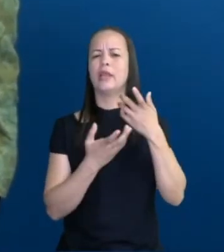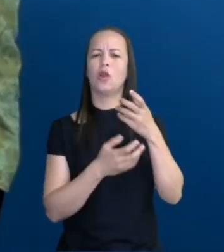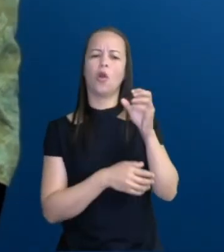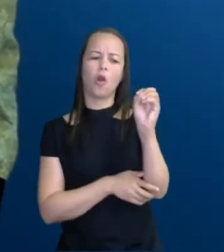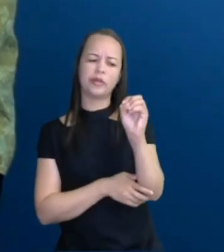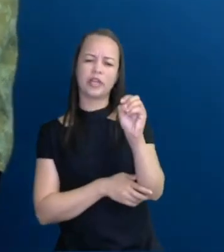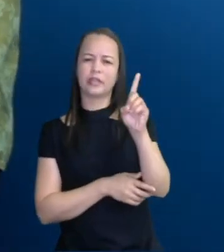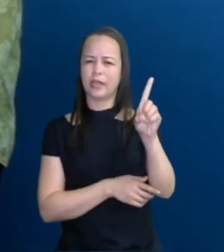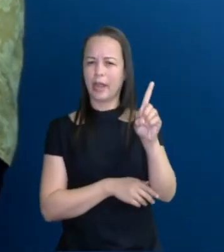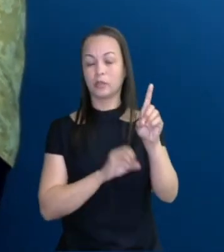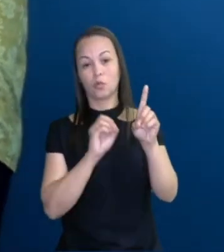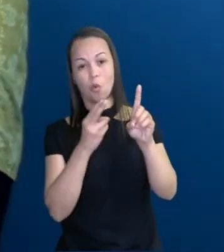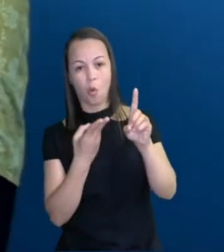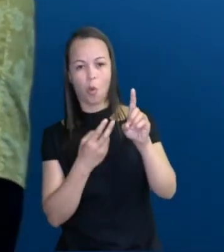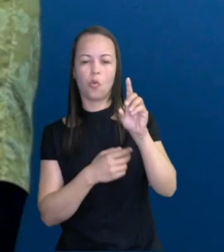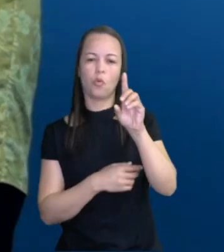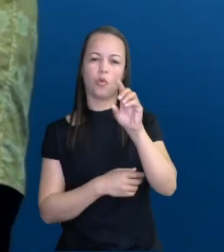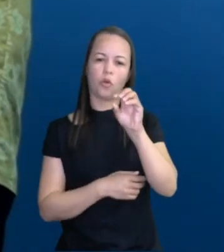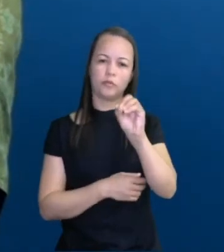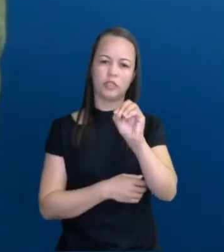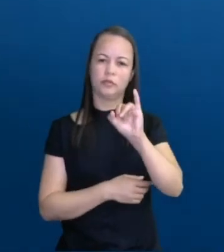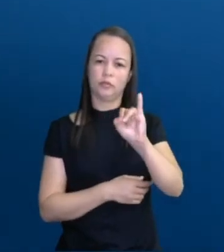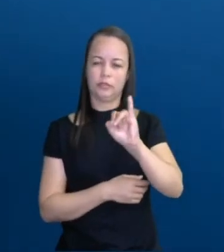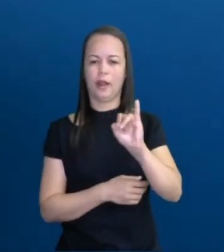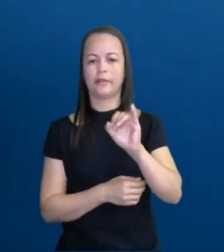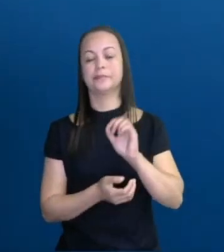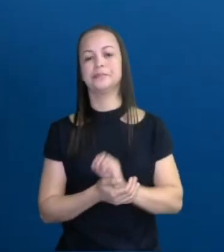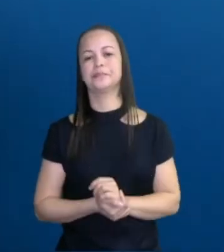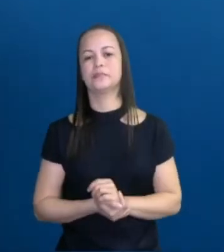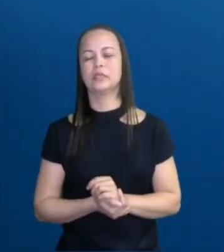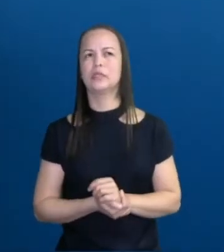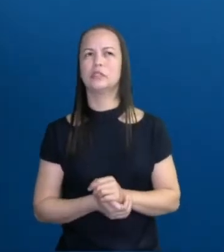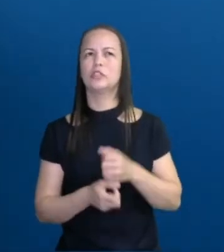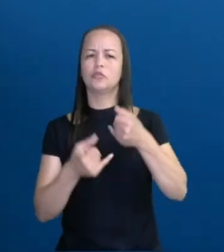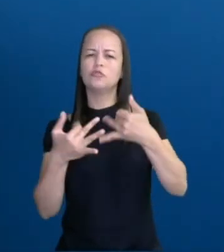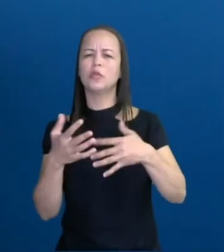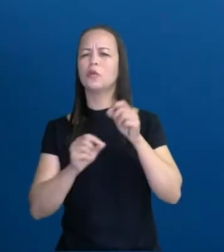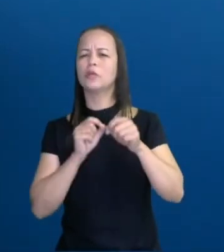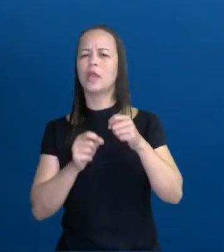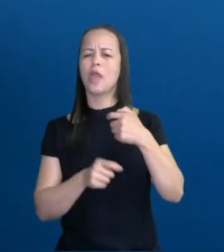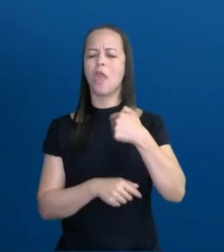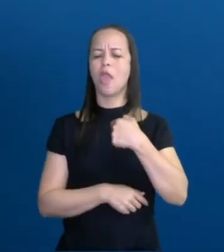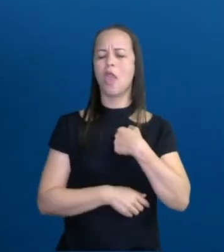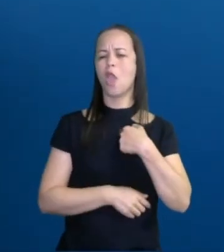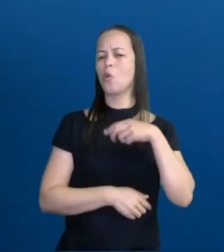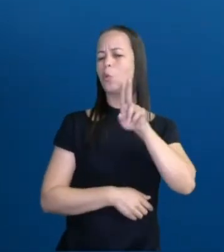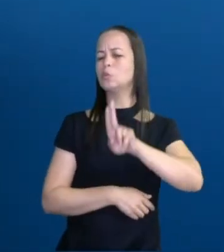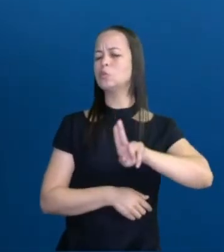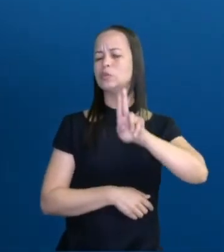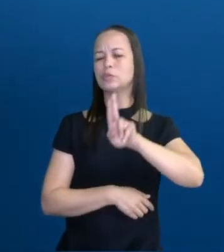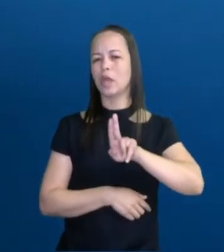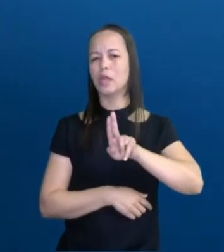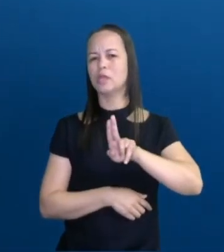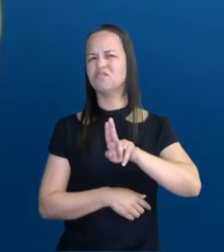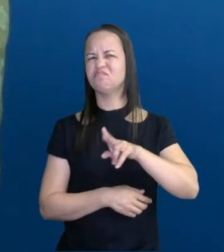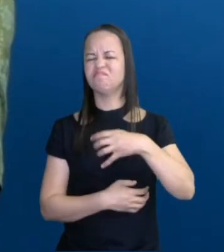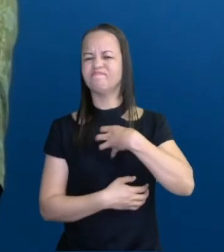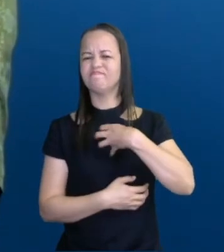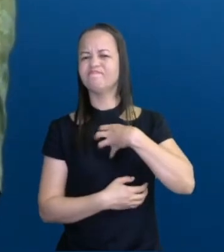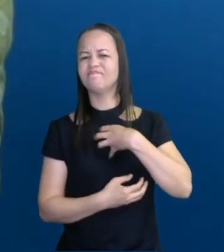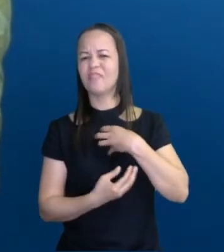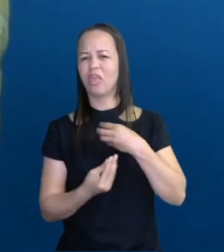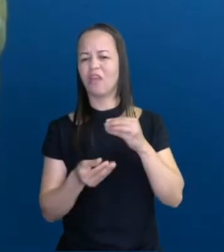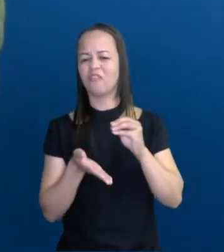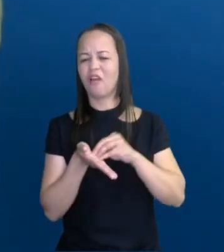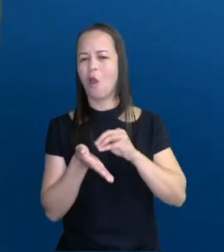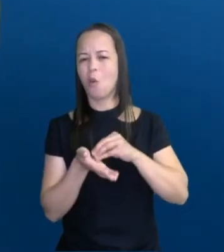indireto? Vamos analisar a frase. Se eu digo assim, eu usei, frase fica com sentido incompleto, não é isso?